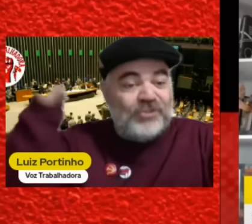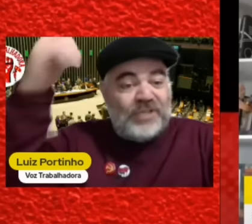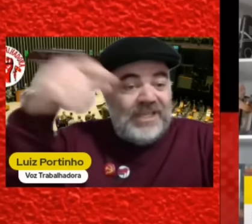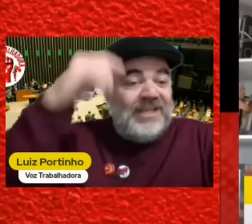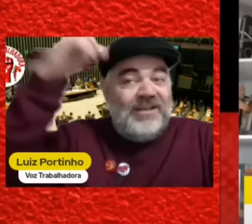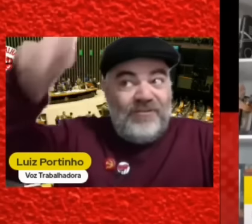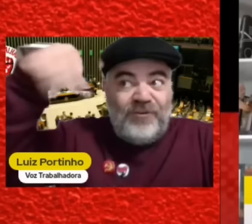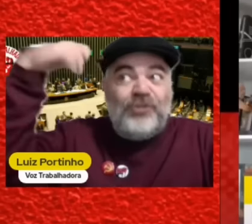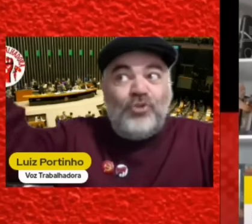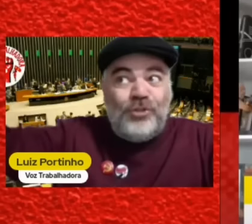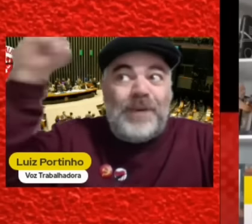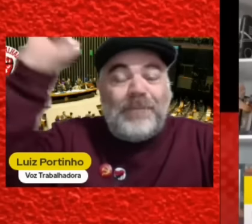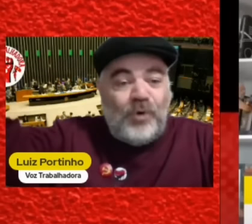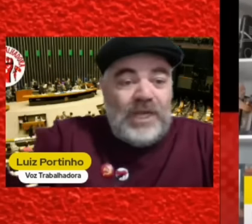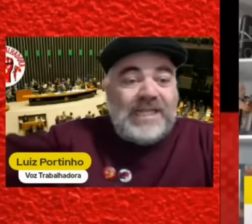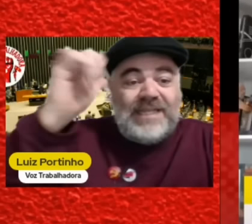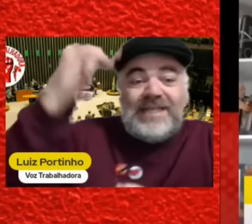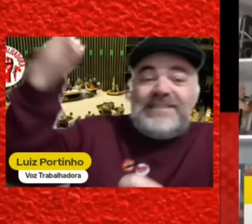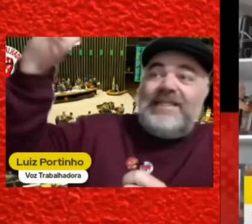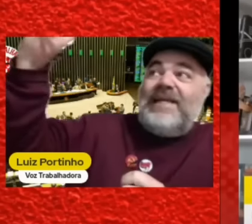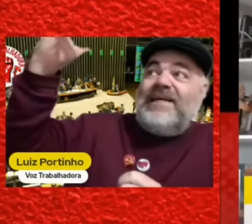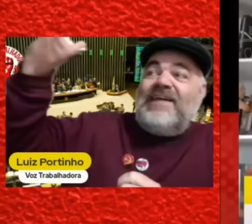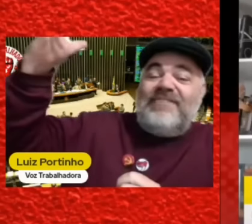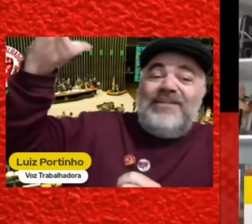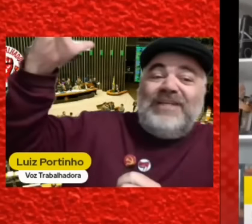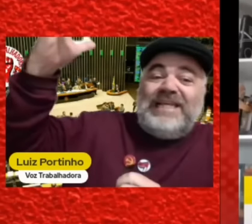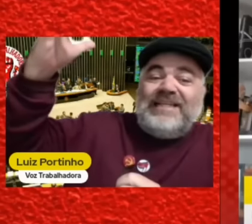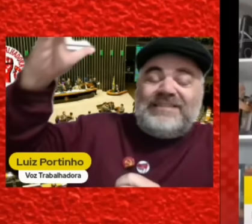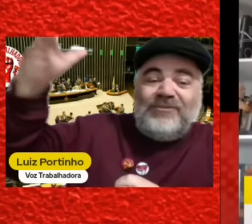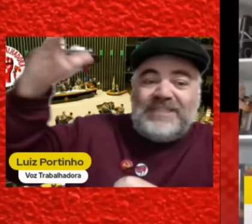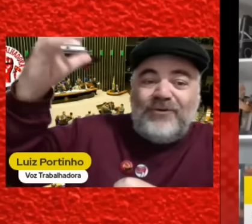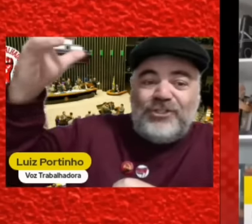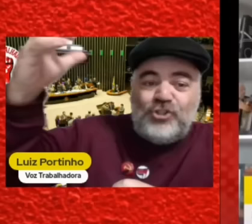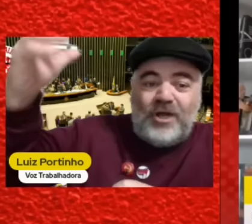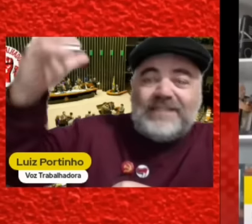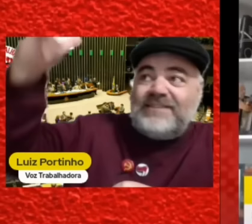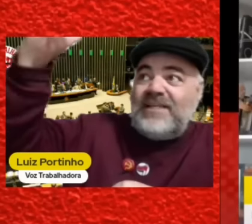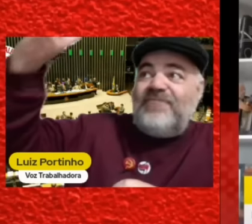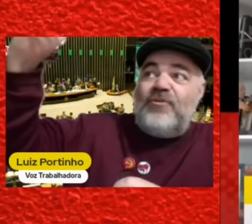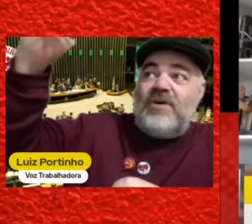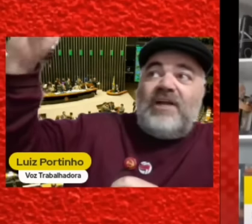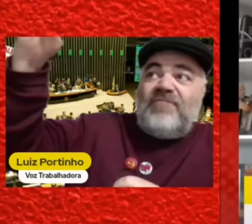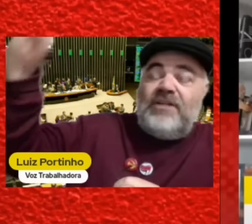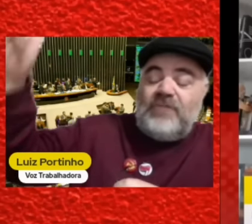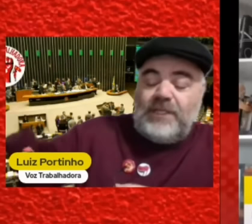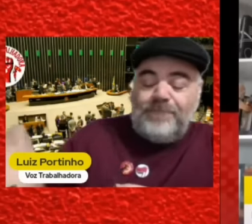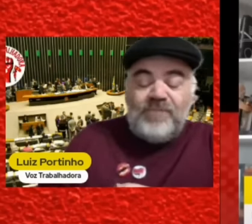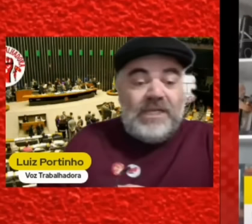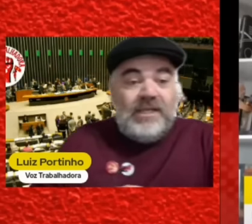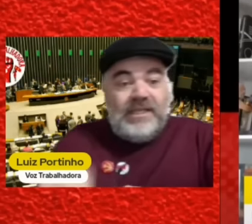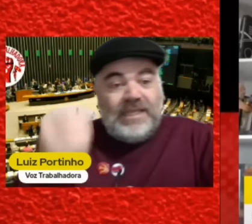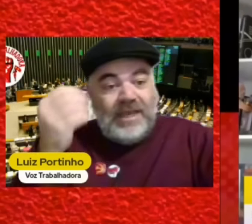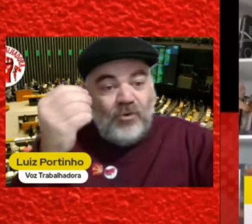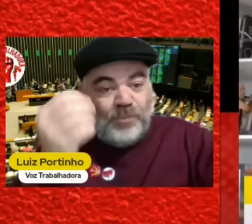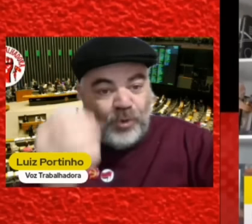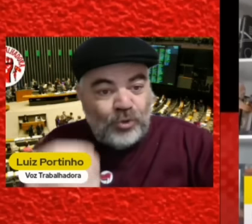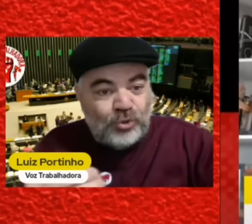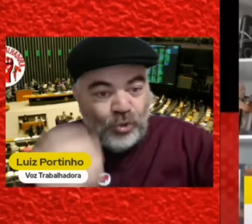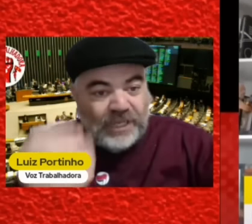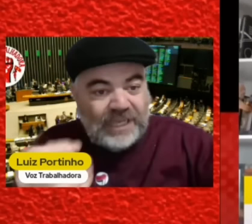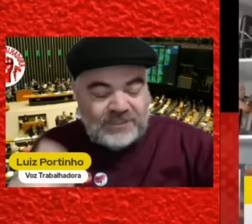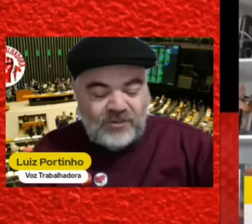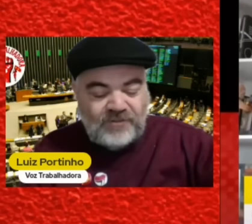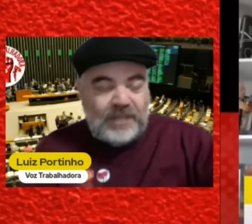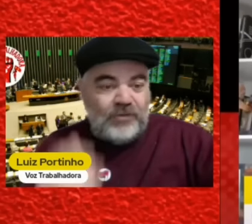bom isso aí. Foi tudo para a bolha deles ali, ele gravando ali. Eles são tão idiotas que ele ficou gravando ali. E é, o